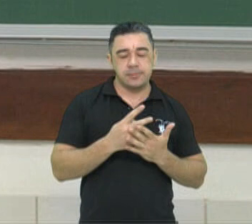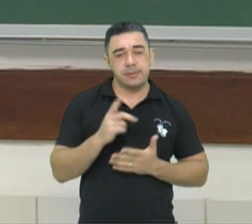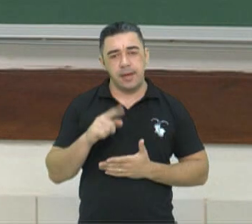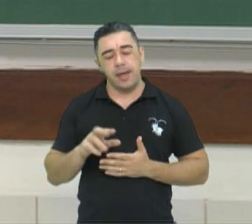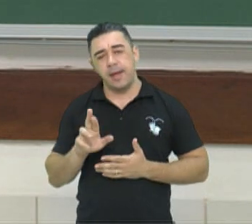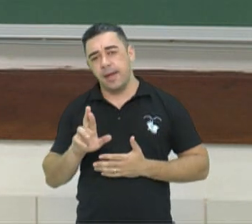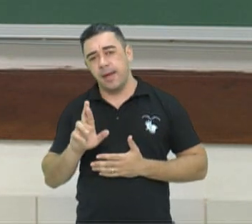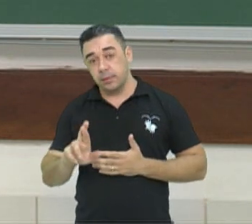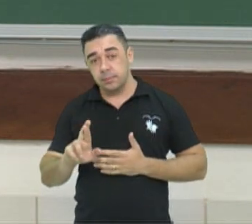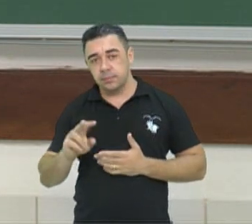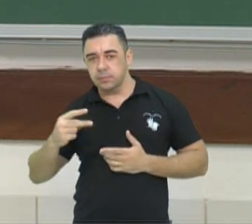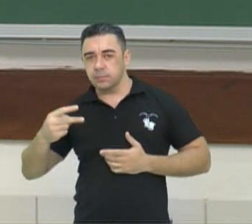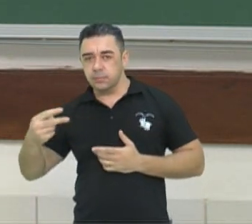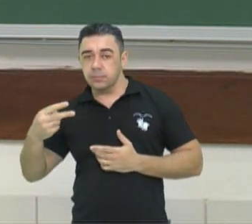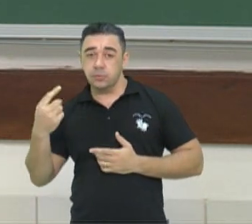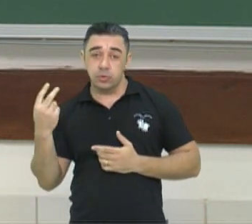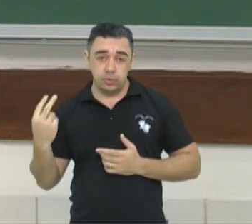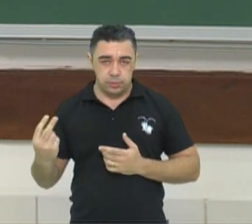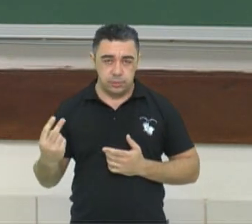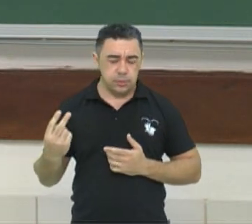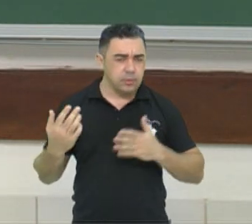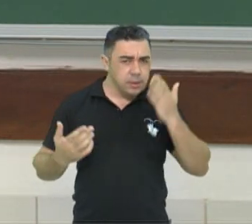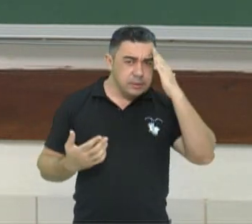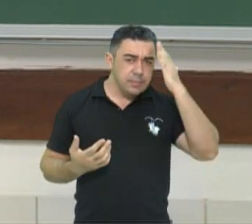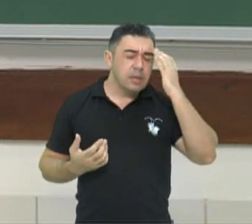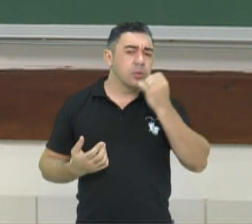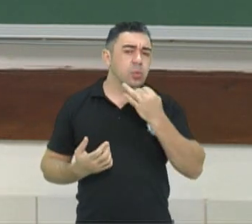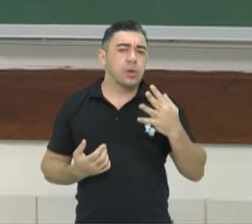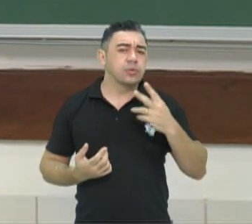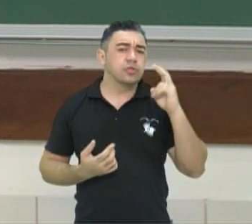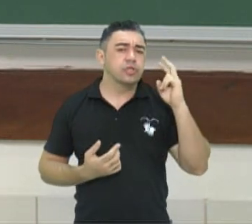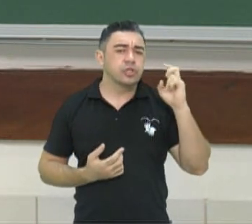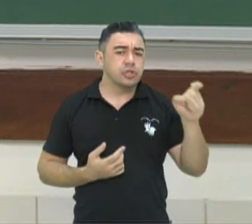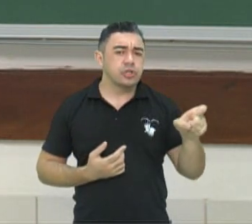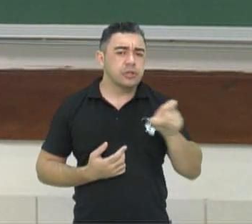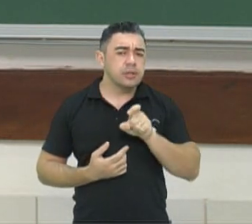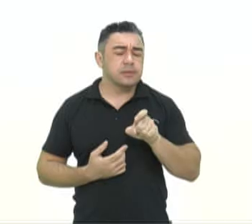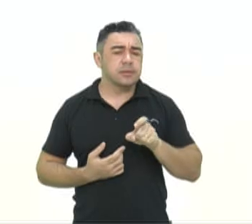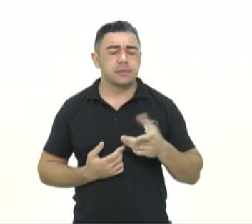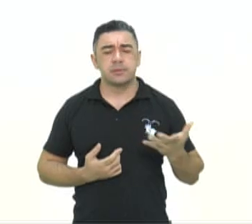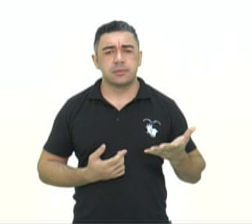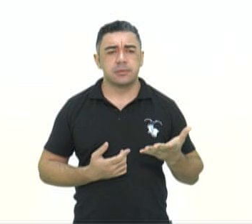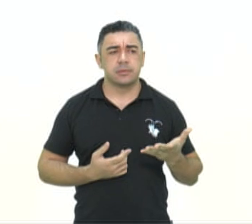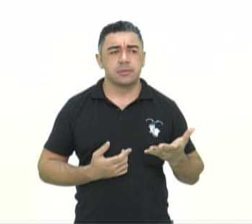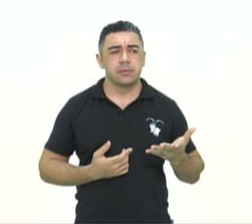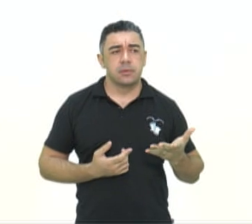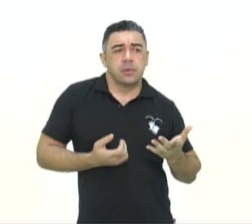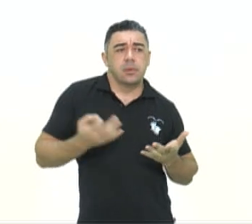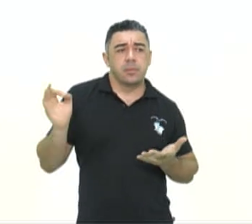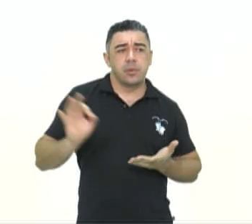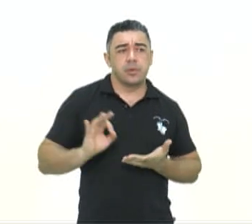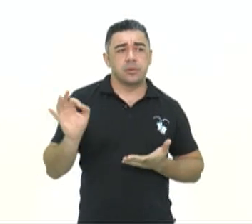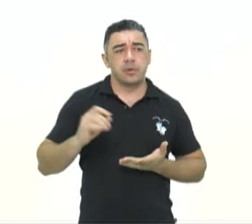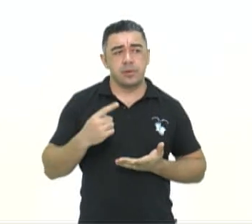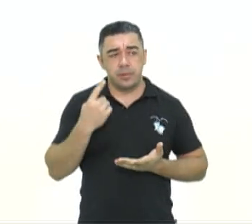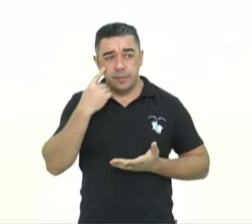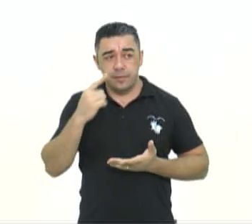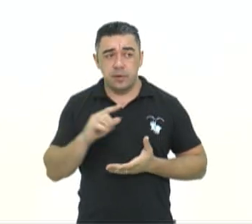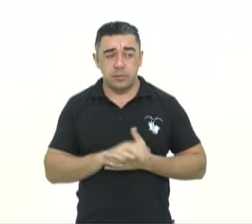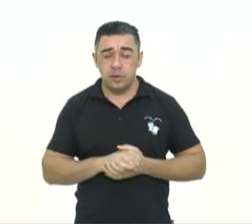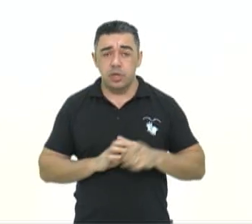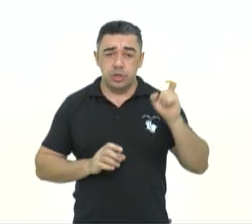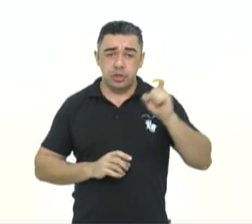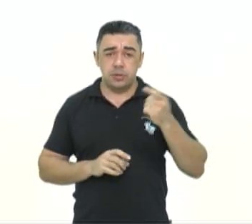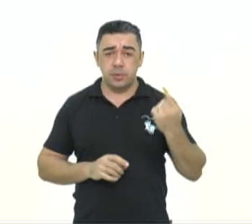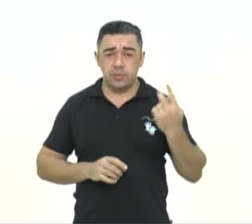aonde eu quero calcular o valor x. Então, qual é a proporcionalidade que eu vou pegar? Então, x